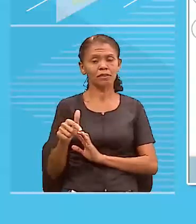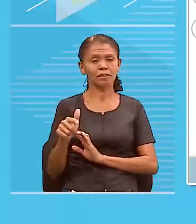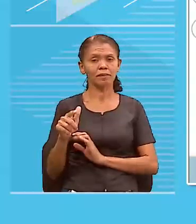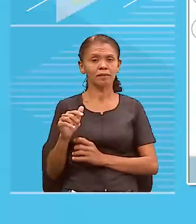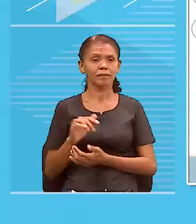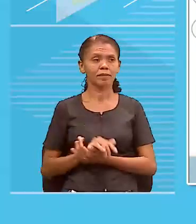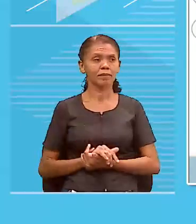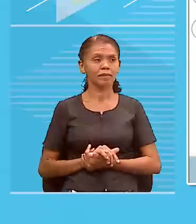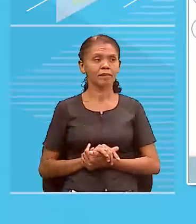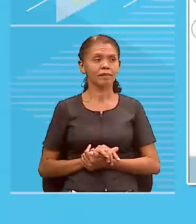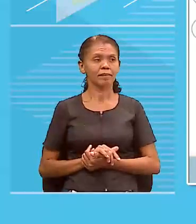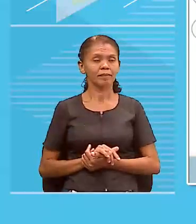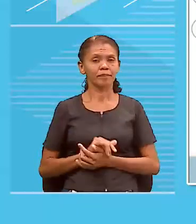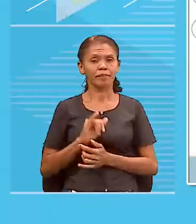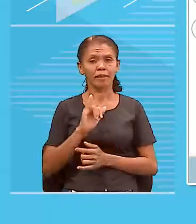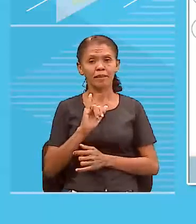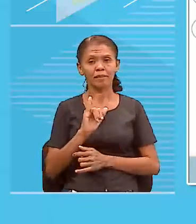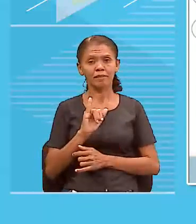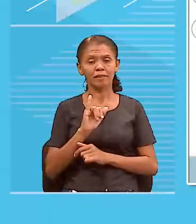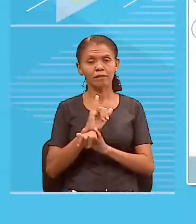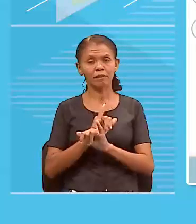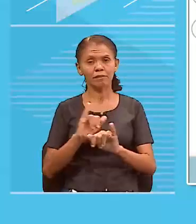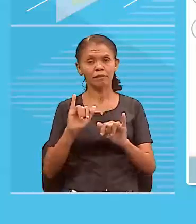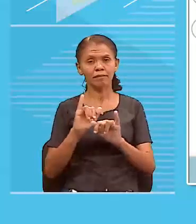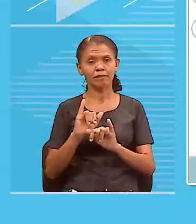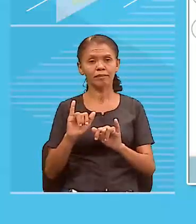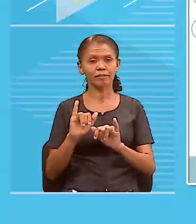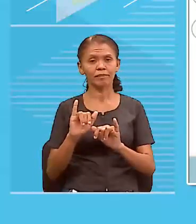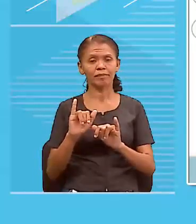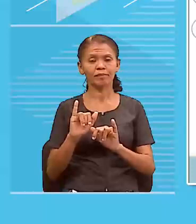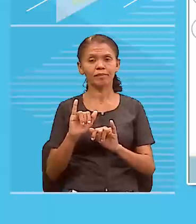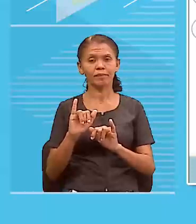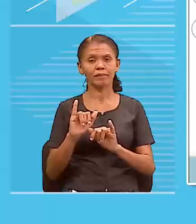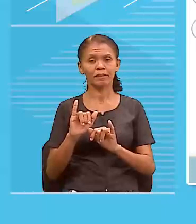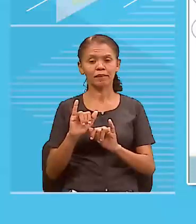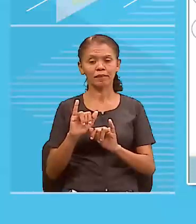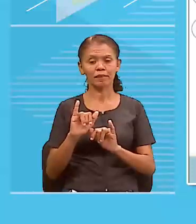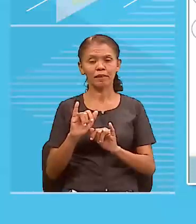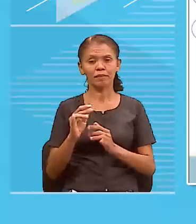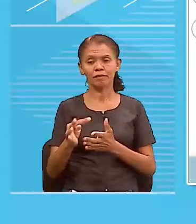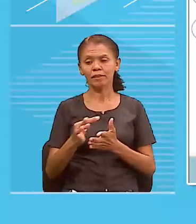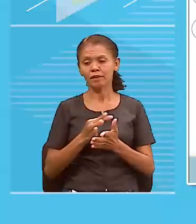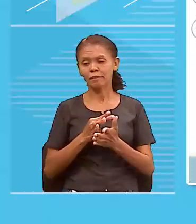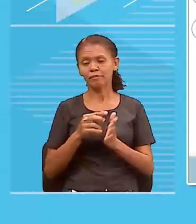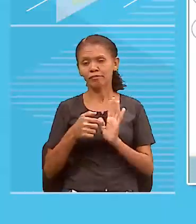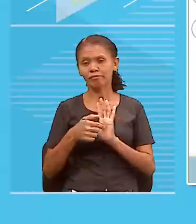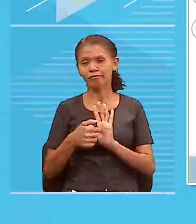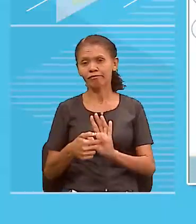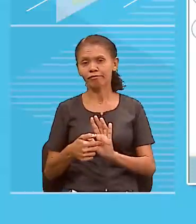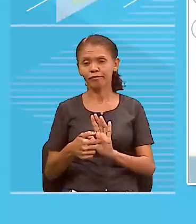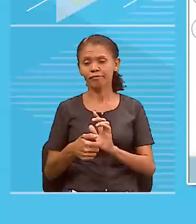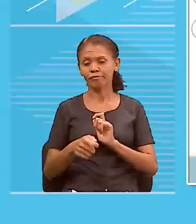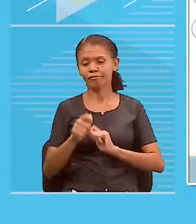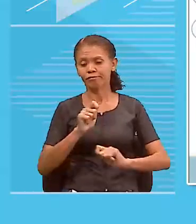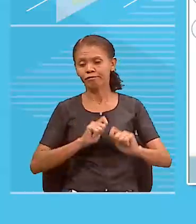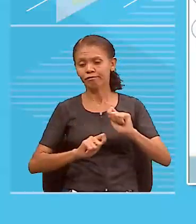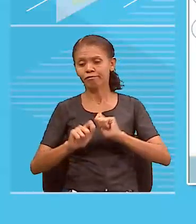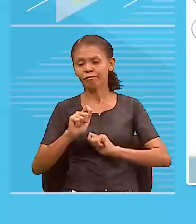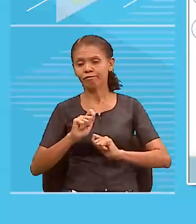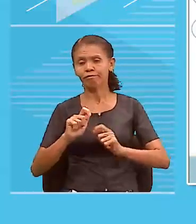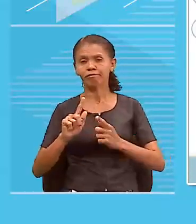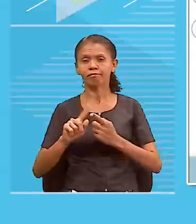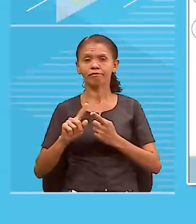infográfico falando sobre a parte de Economia tem muito infográfico falando sobre as questões inerentes à